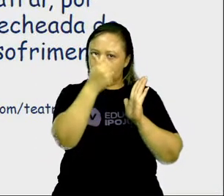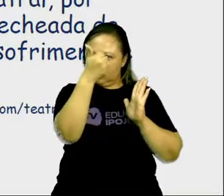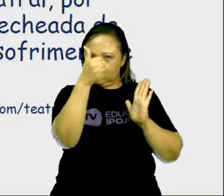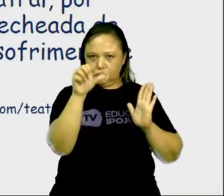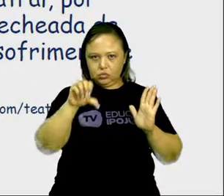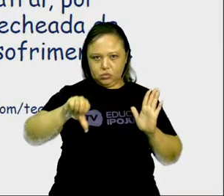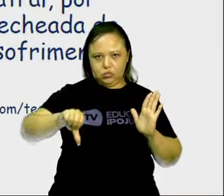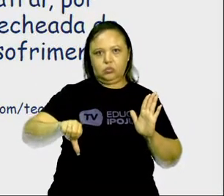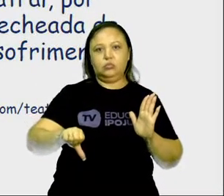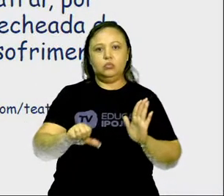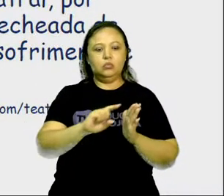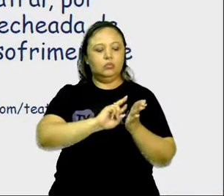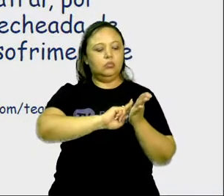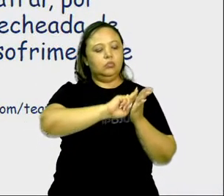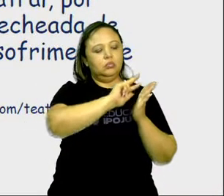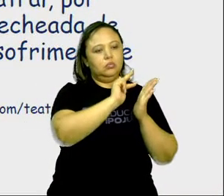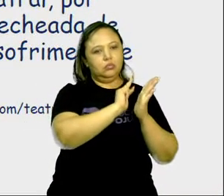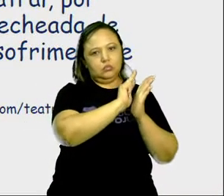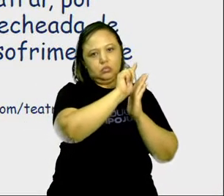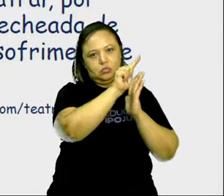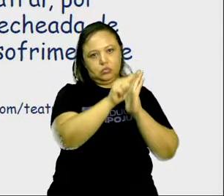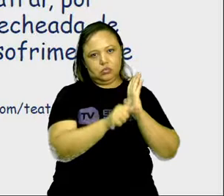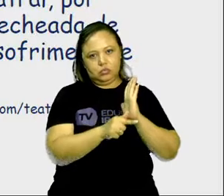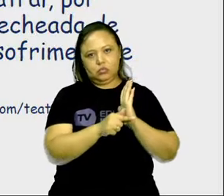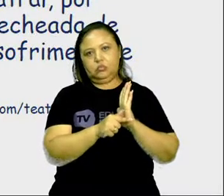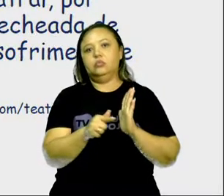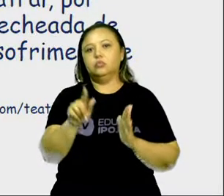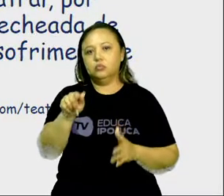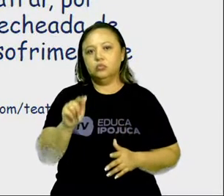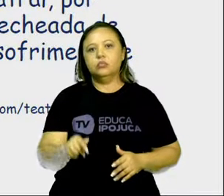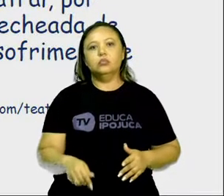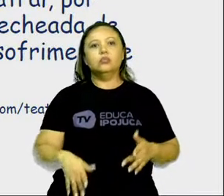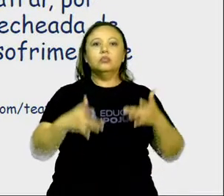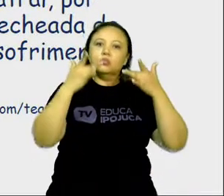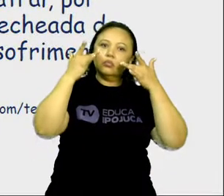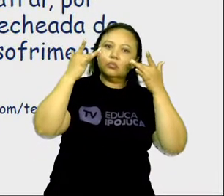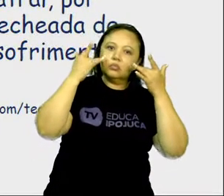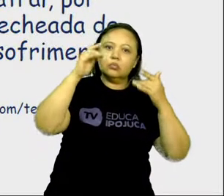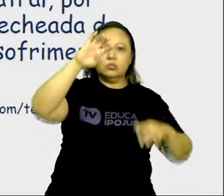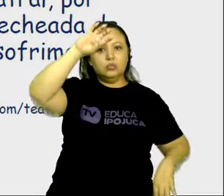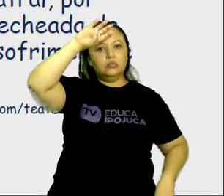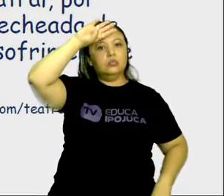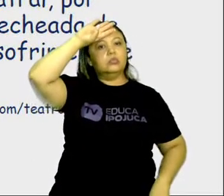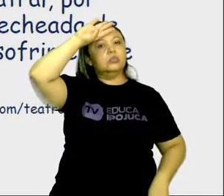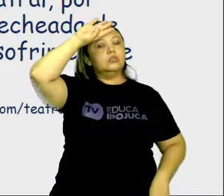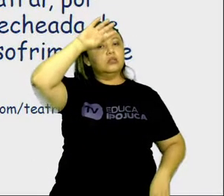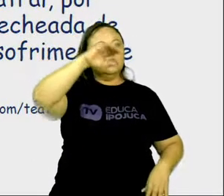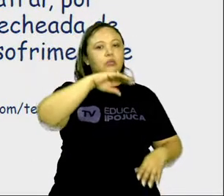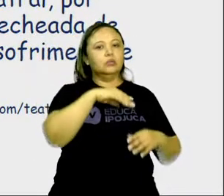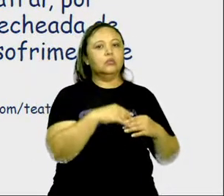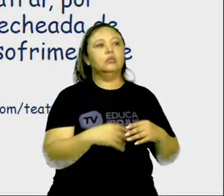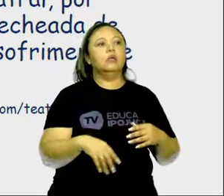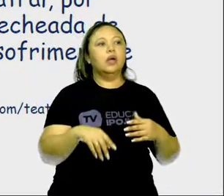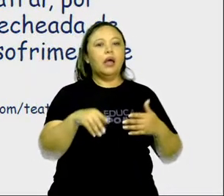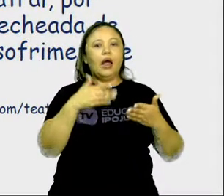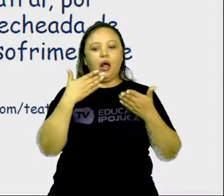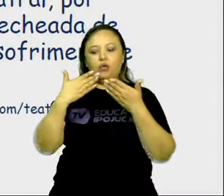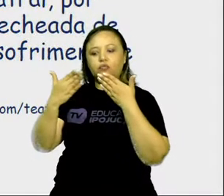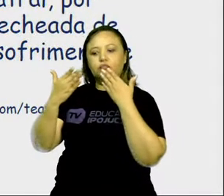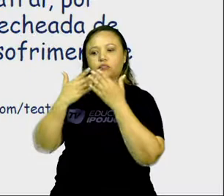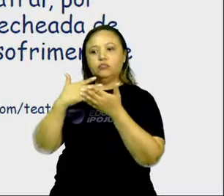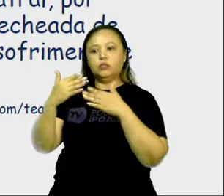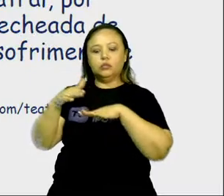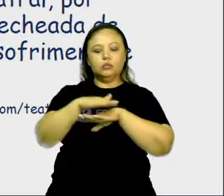se define como gênero teatral por utilizar com autonomia a prosa